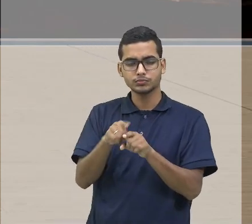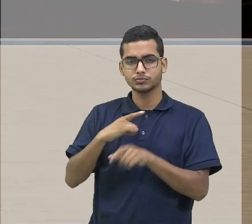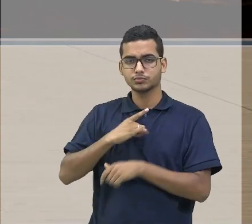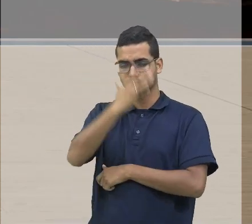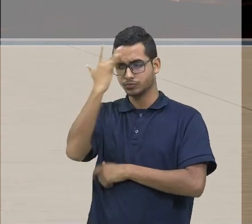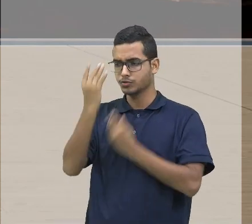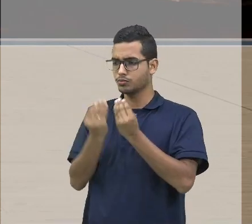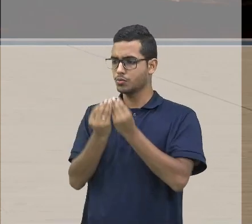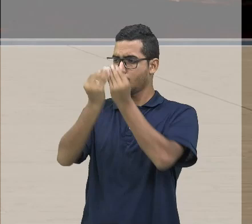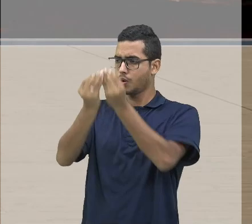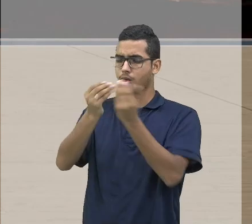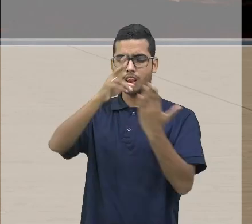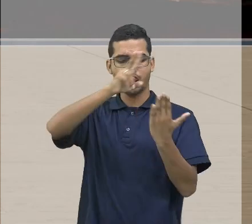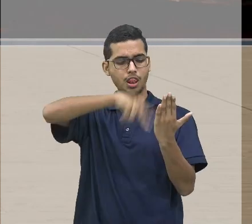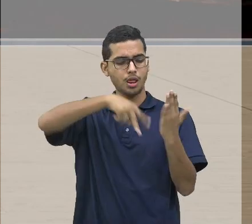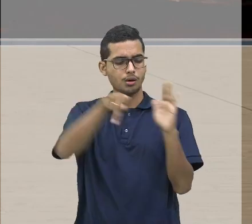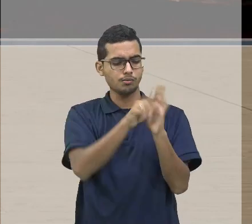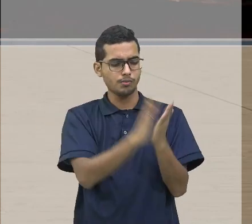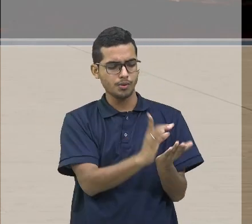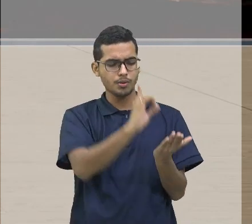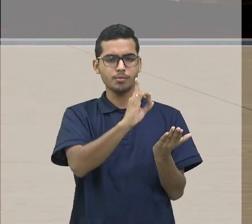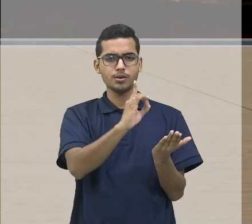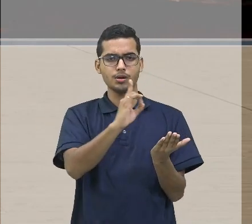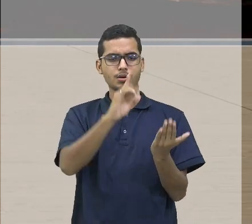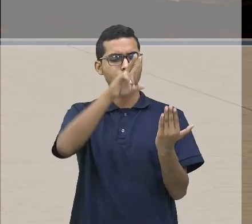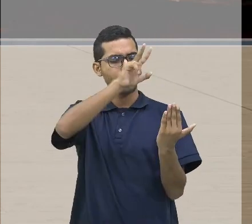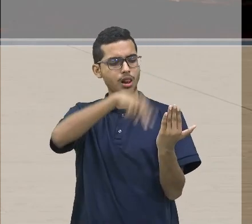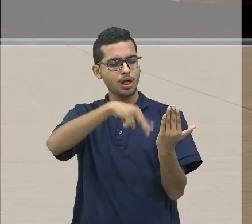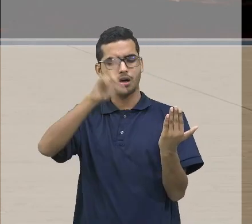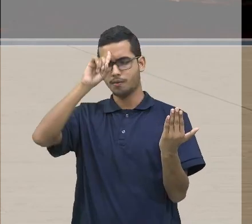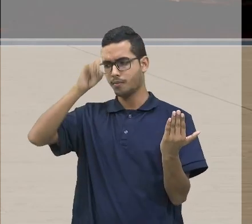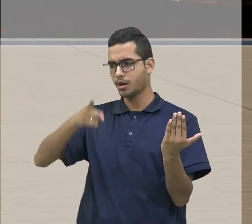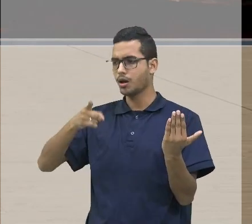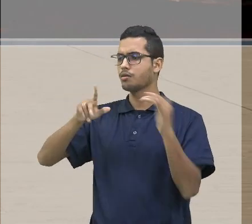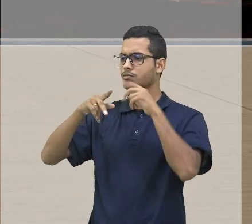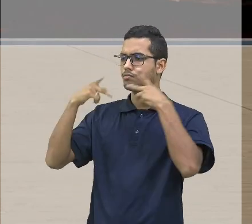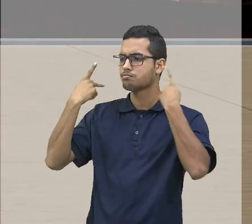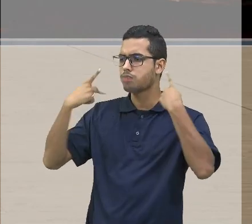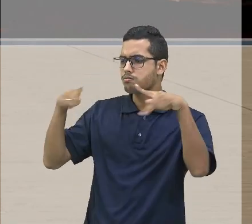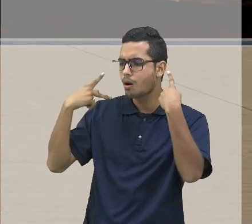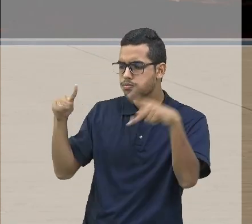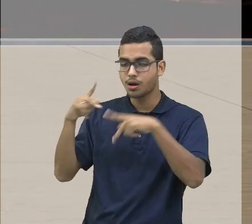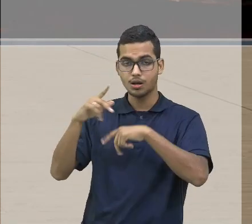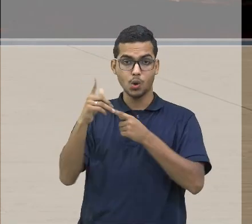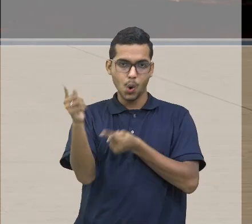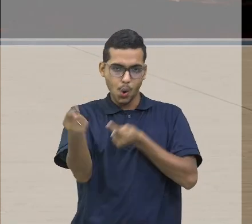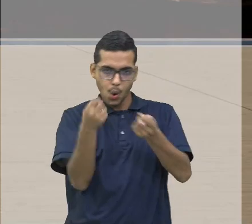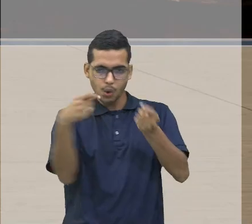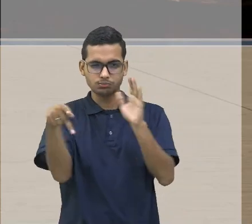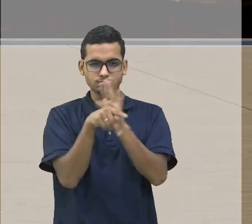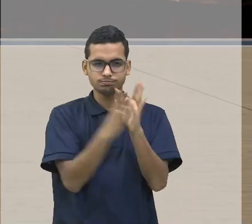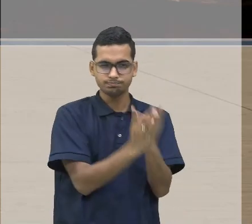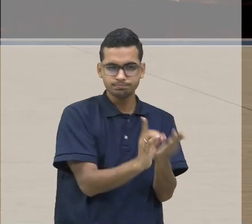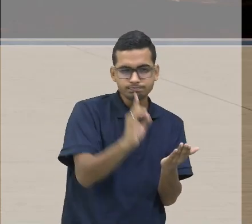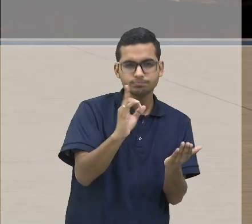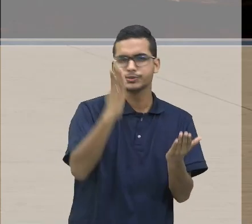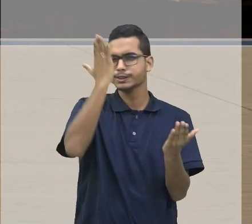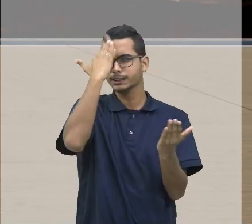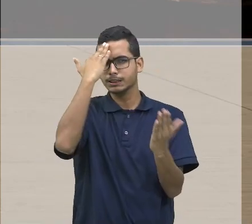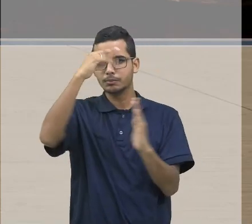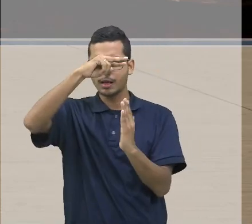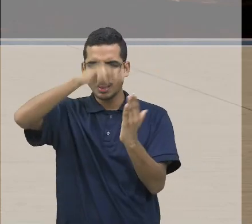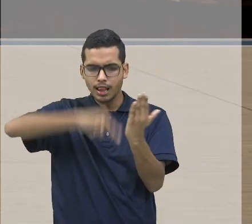o que estava na Bíblia. Então muitas vezes esse conhecimento, esse controle, tá, da Bíblia, do conhecimento de saber ler,